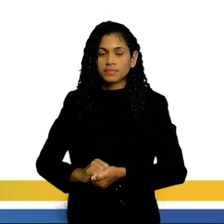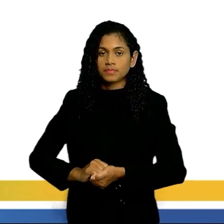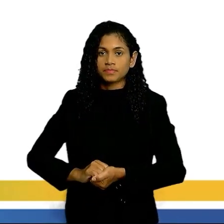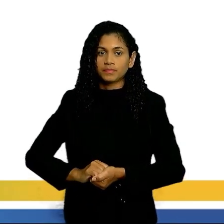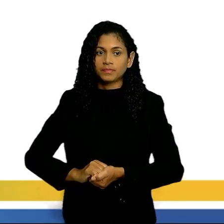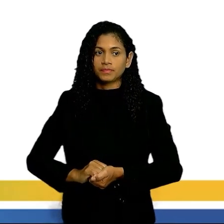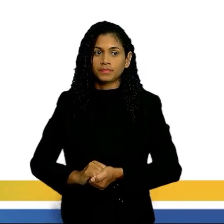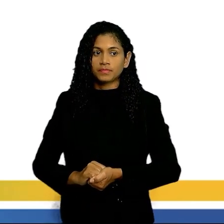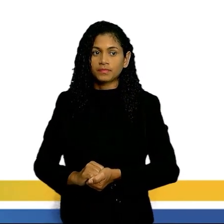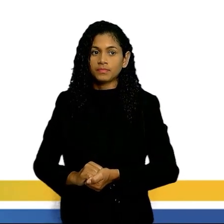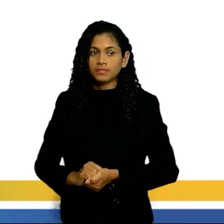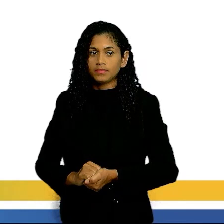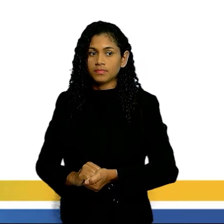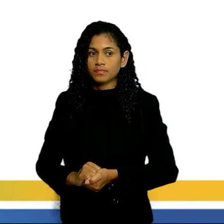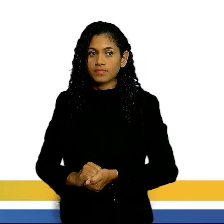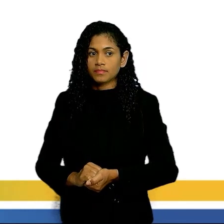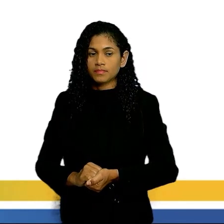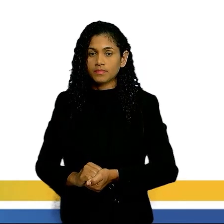vejamos.